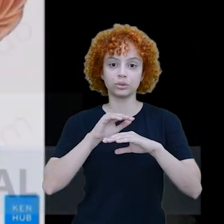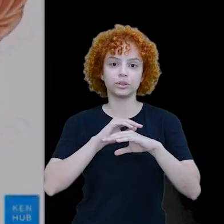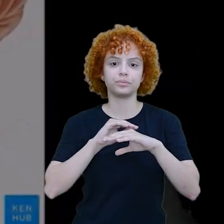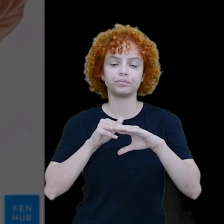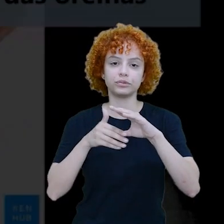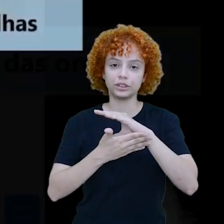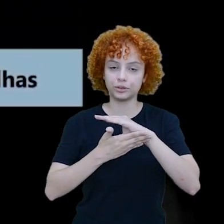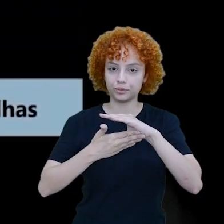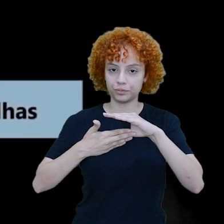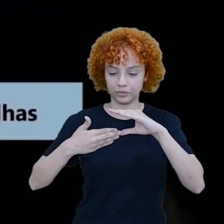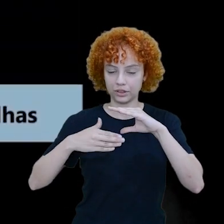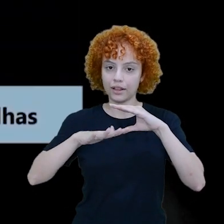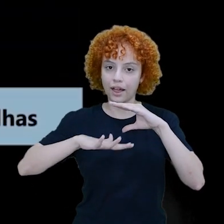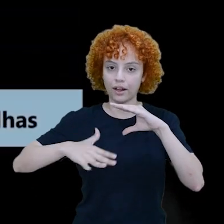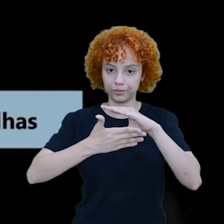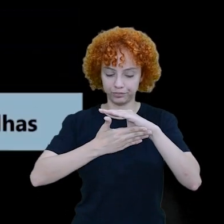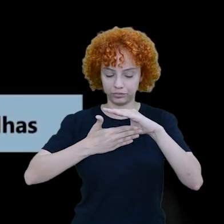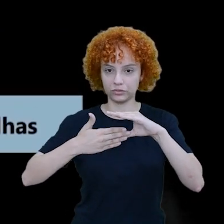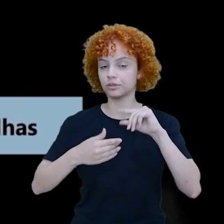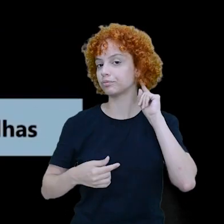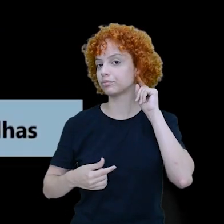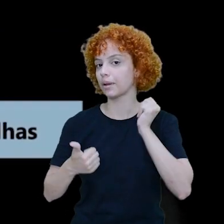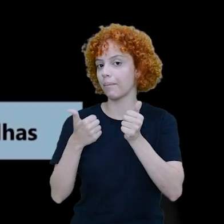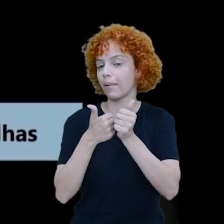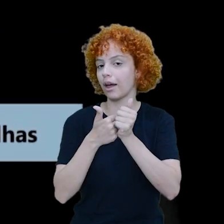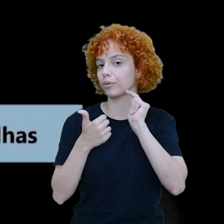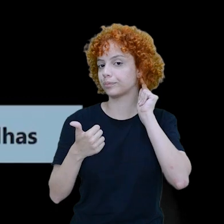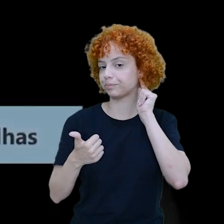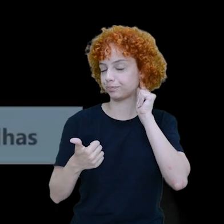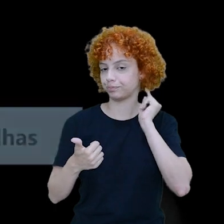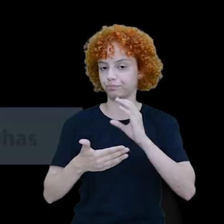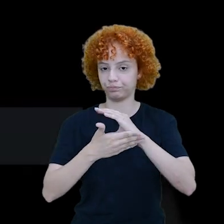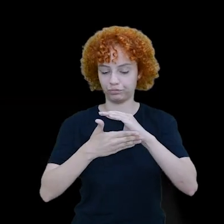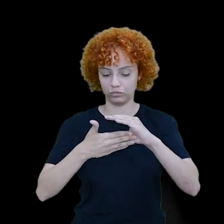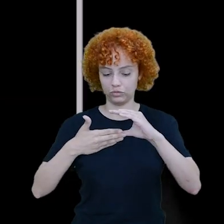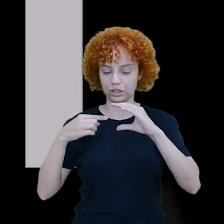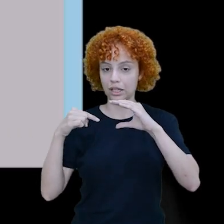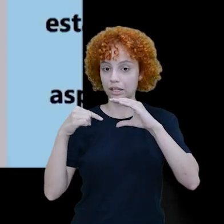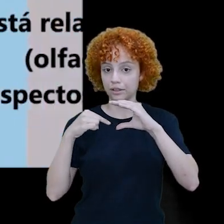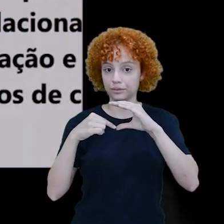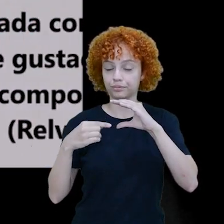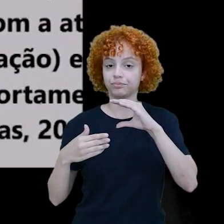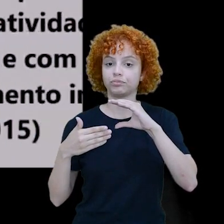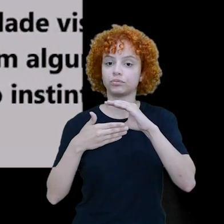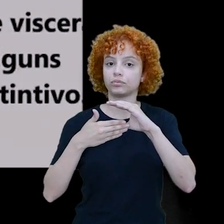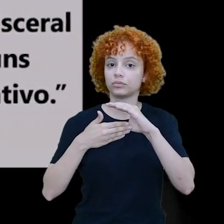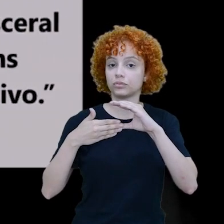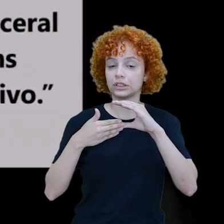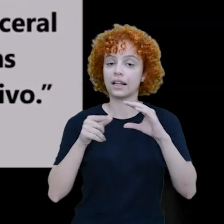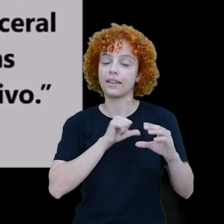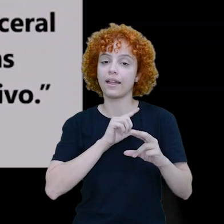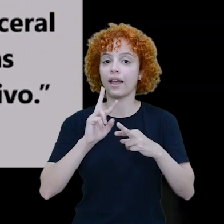O lobo temporal está localizado lateralmente, logo atrás das orelhas. Helvas nos diz que a